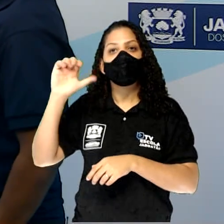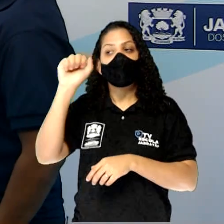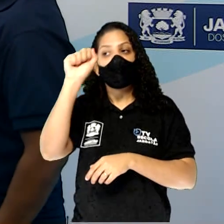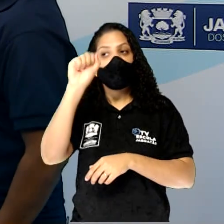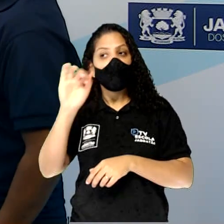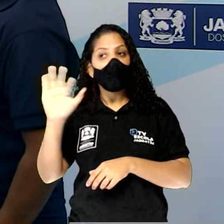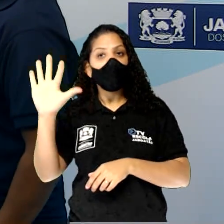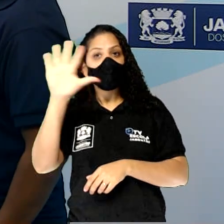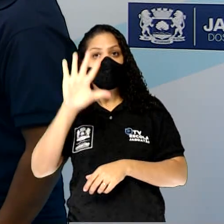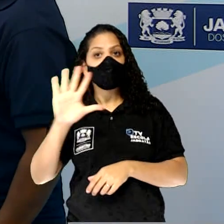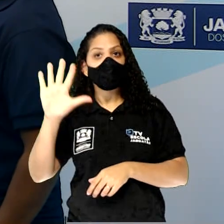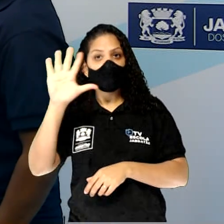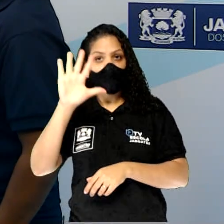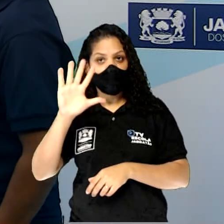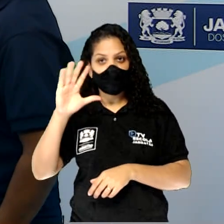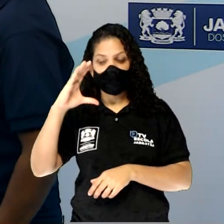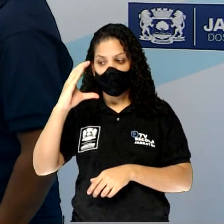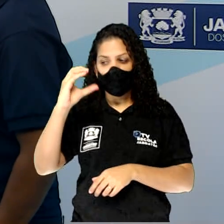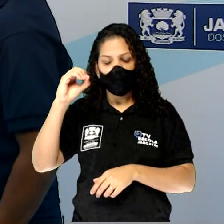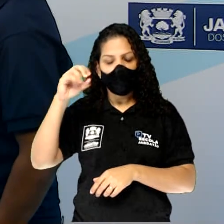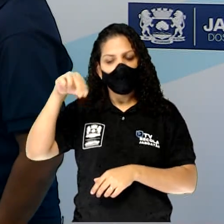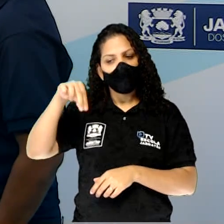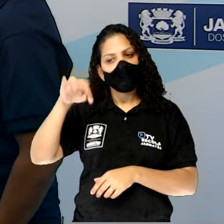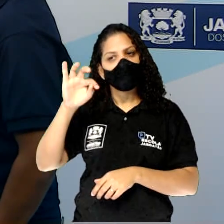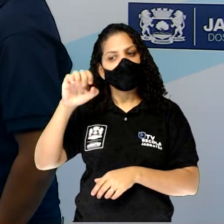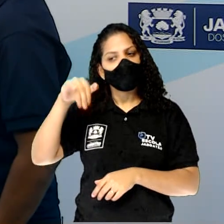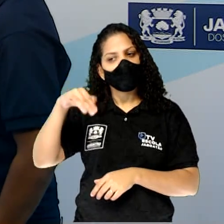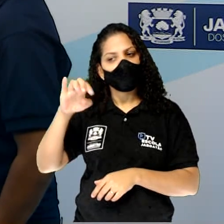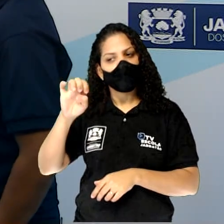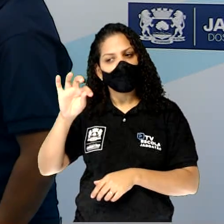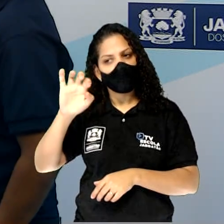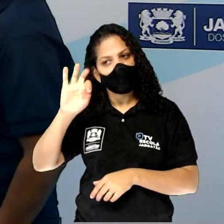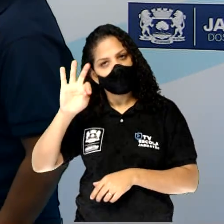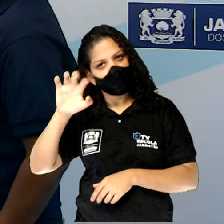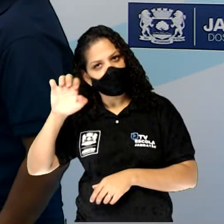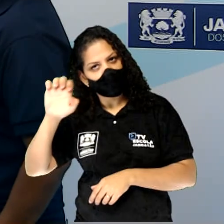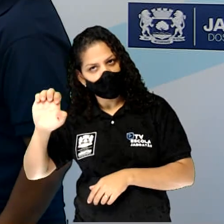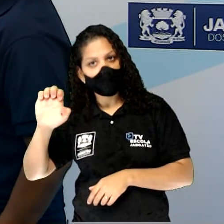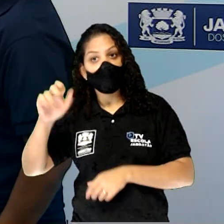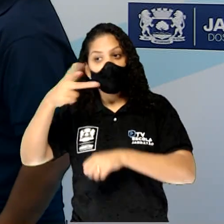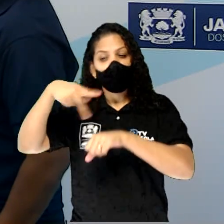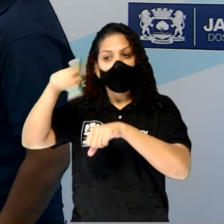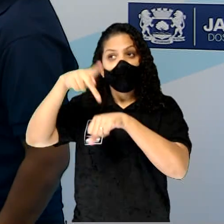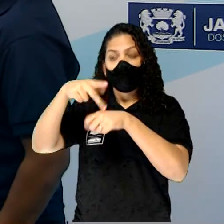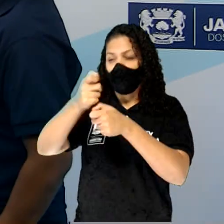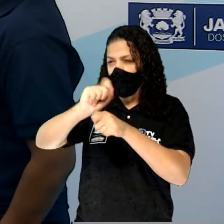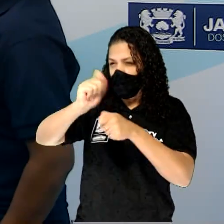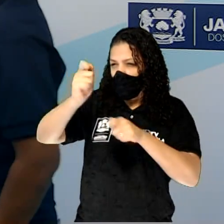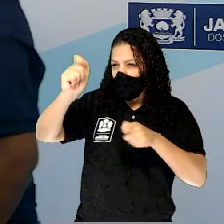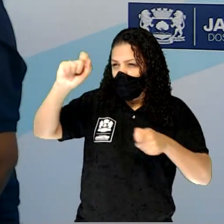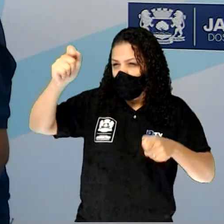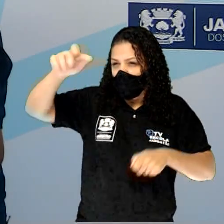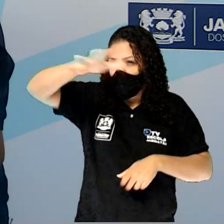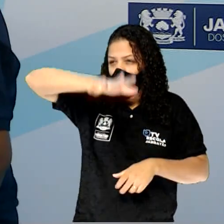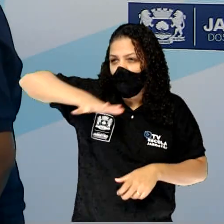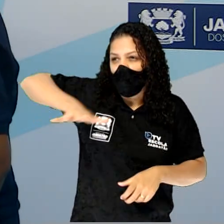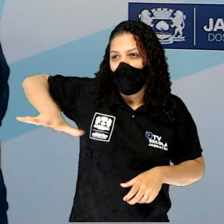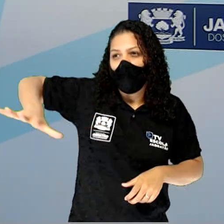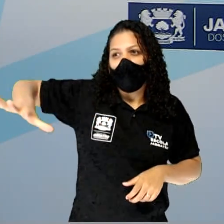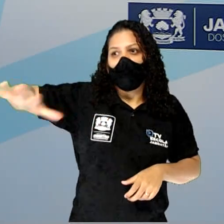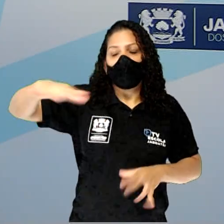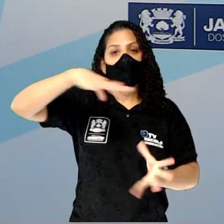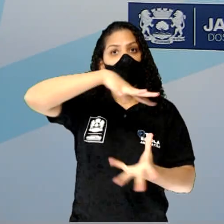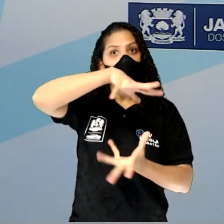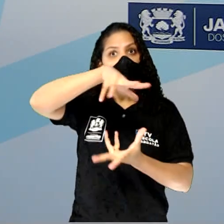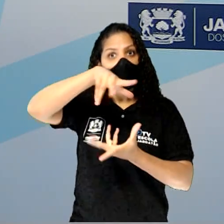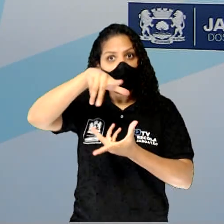asiático. É um dos maiores países do mundo em extensão territorial. Perde aqui para a Rússia,